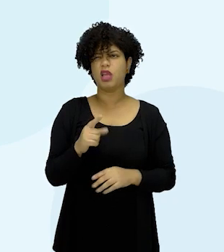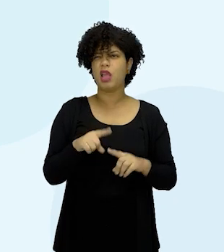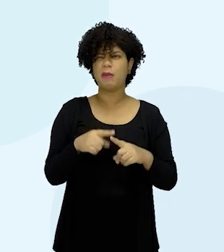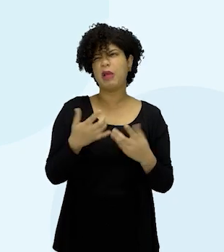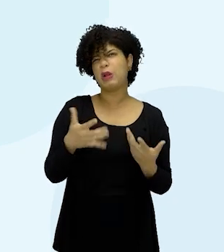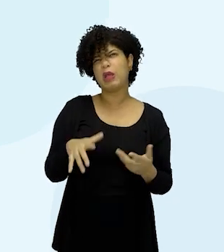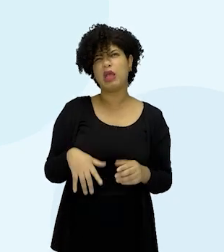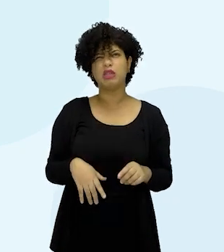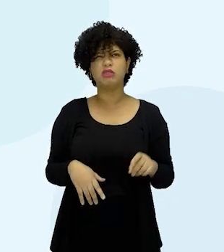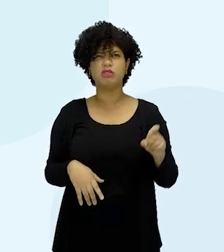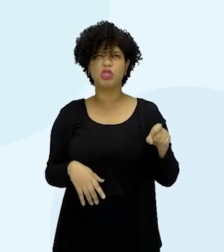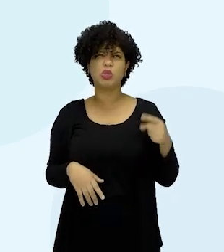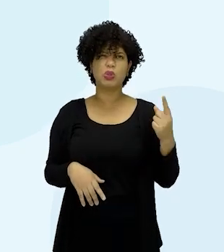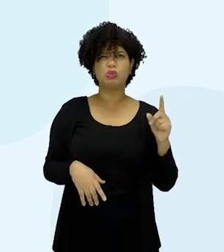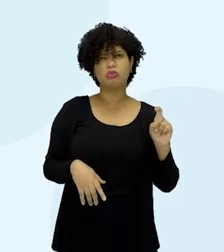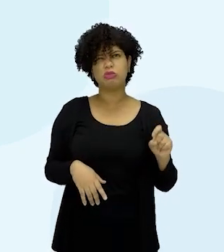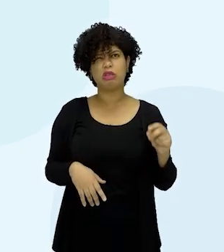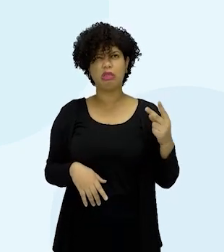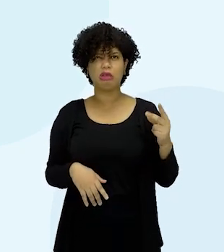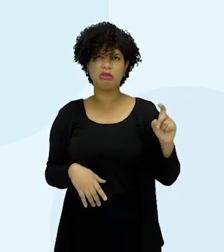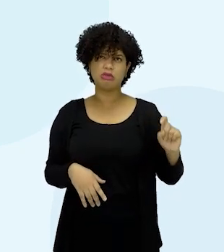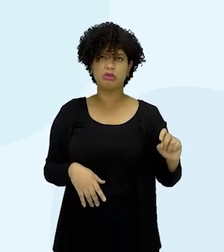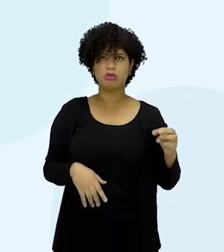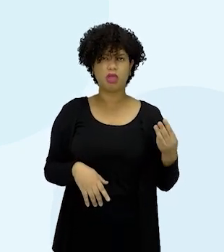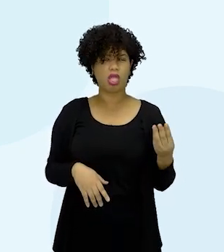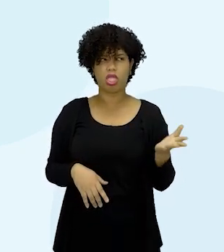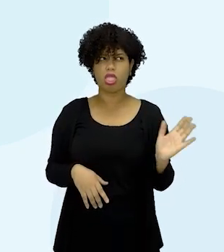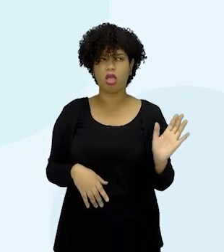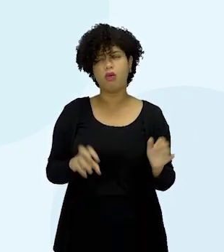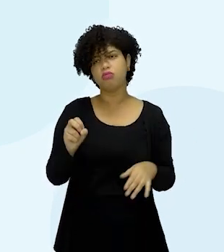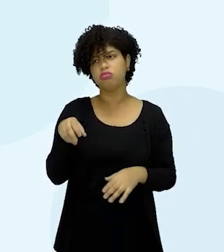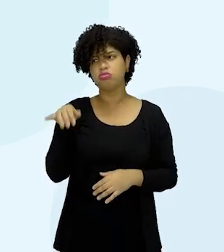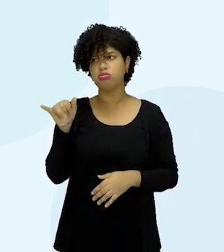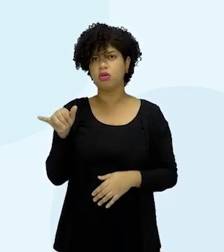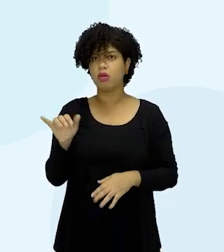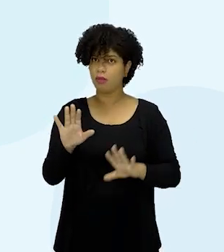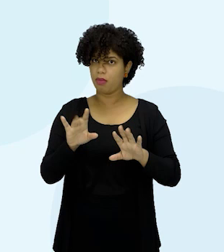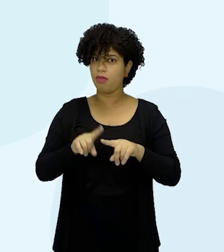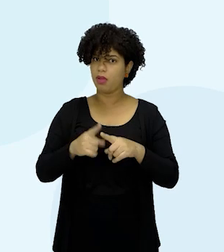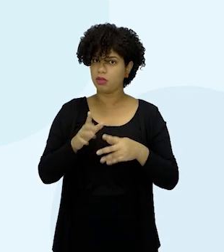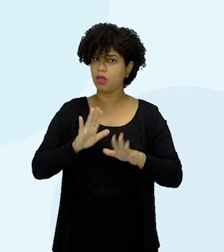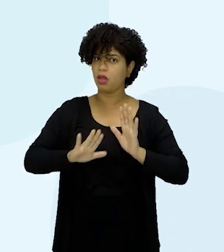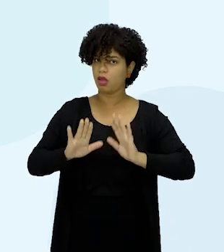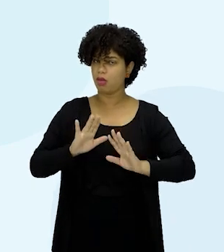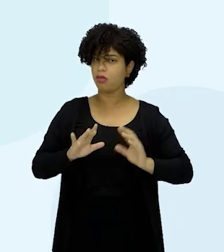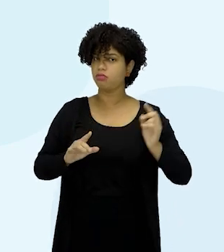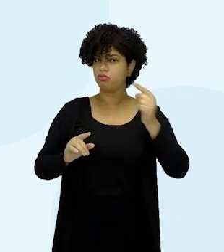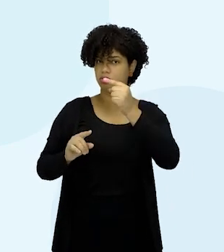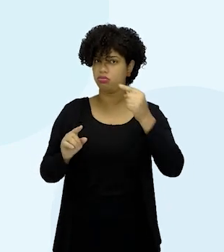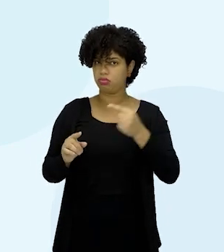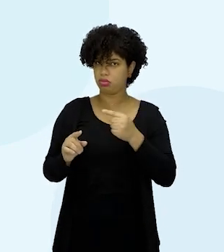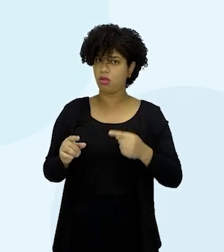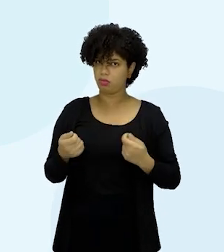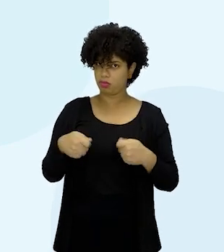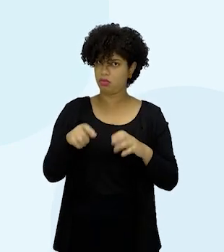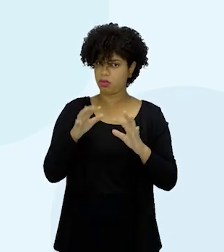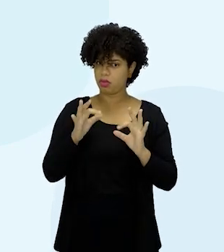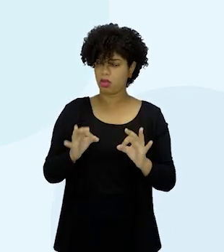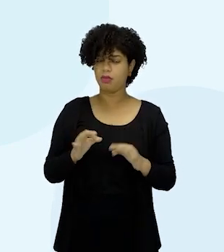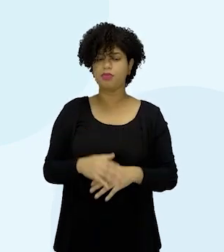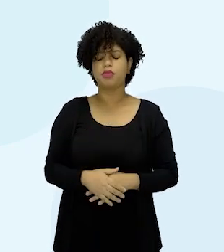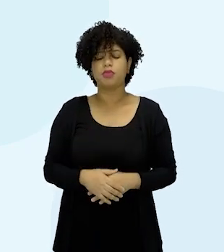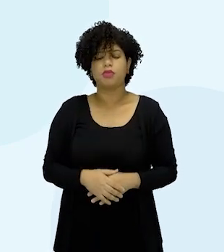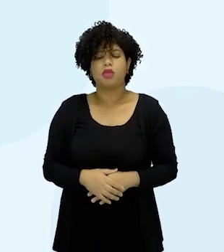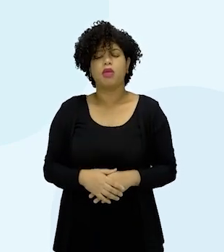chamar de x1, x2, x3, eu podia pôr só x e só y? Podia, mas toma cuidado na hora de relacionar, tá bom? Quem vai ser o meu y3